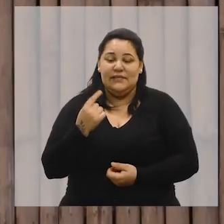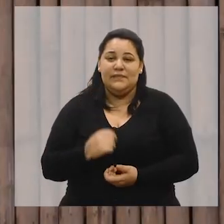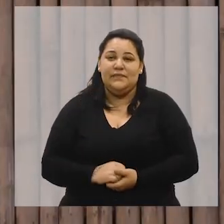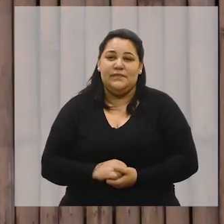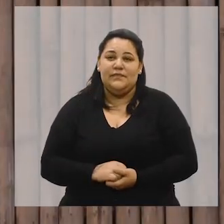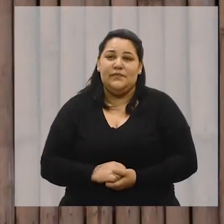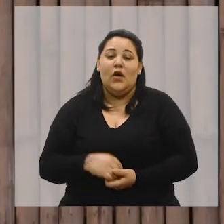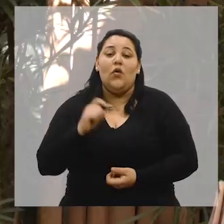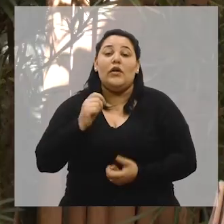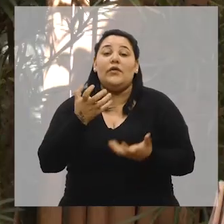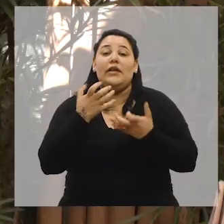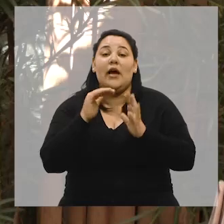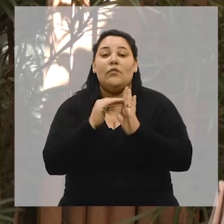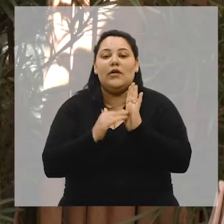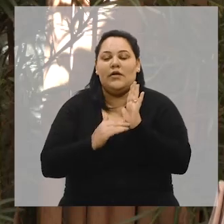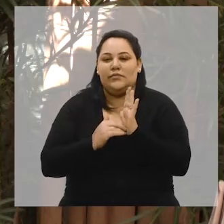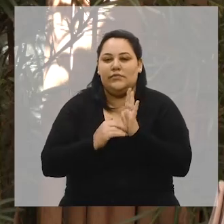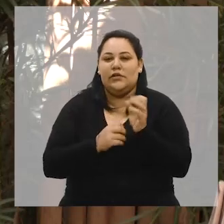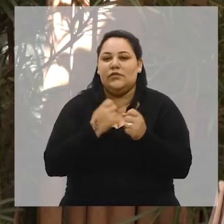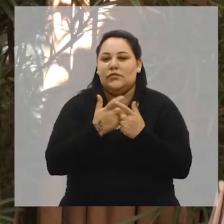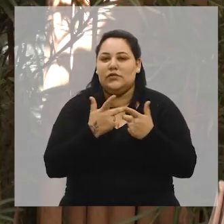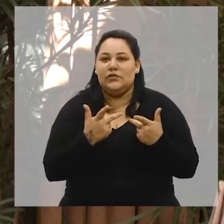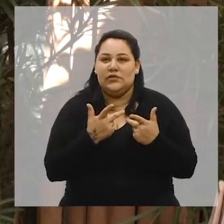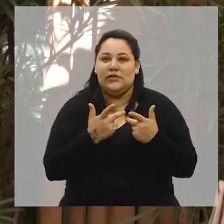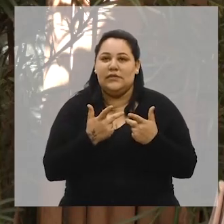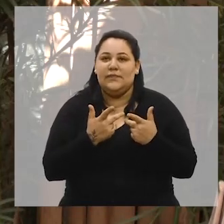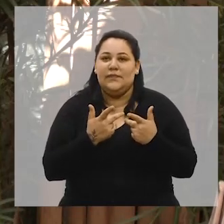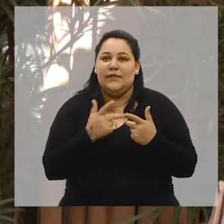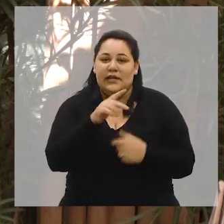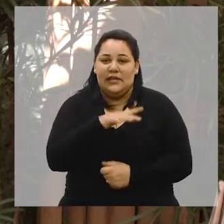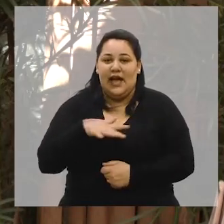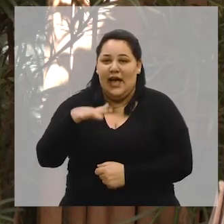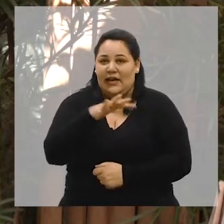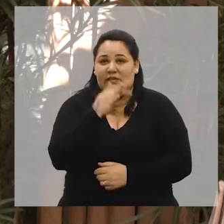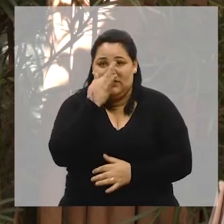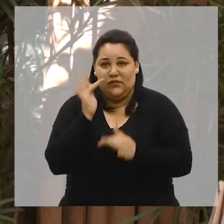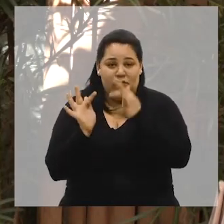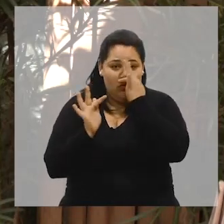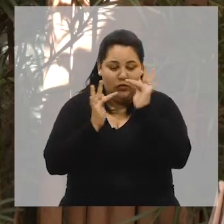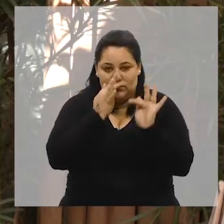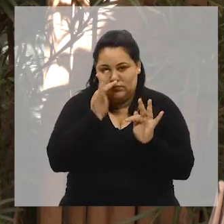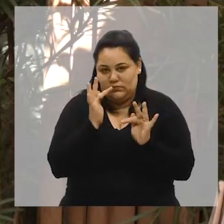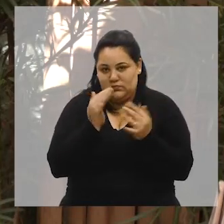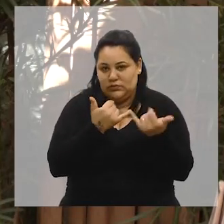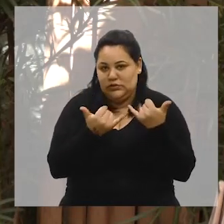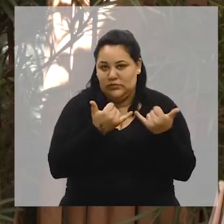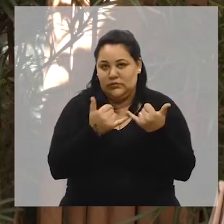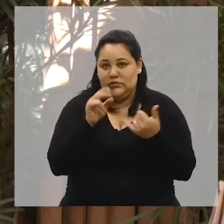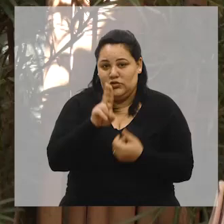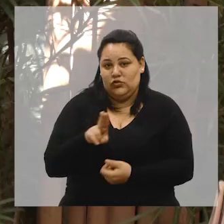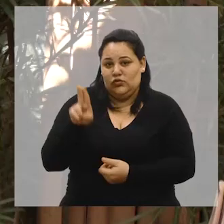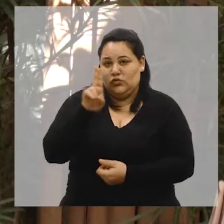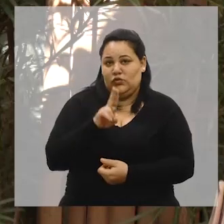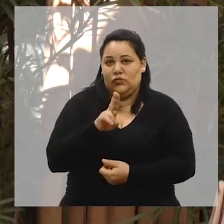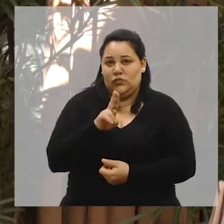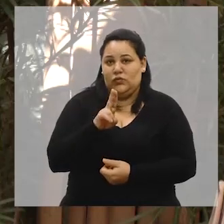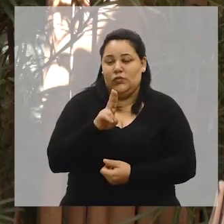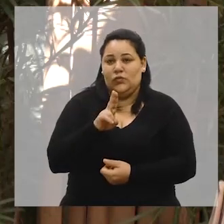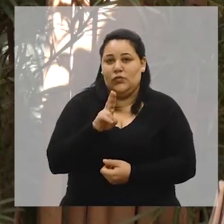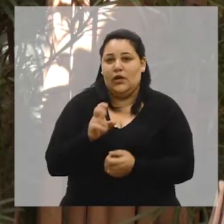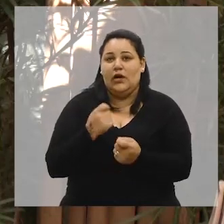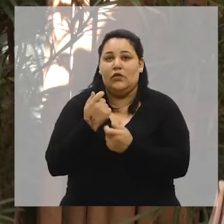só traduzem as ideias. O que eu queria no cardápio eram algumas coisas também voltadas à área da floricultura. Então, a gente optou por usar